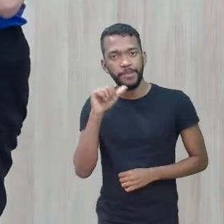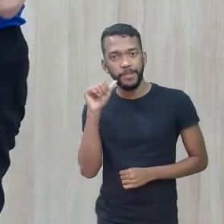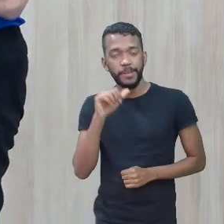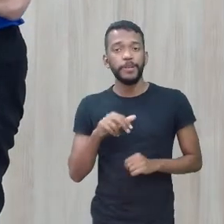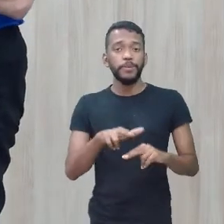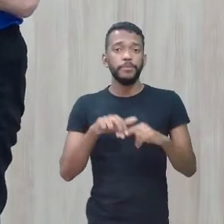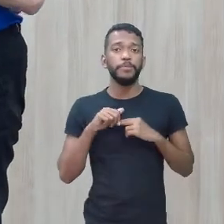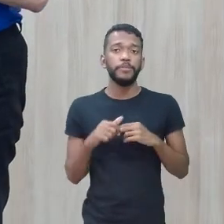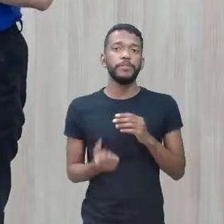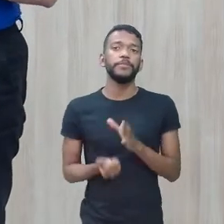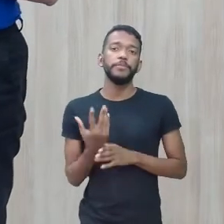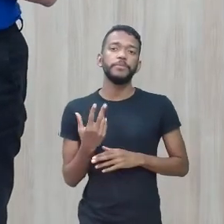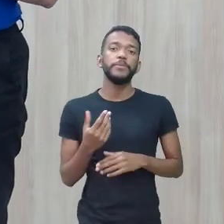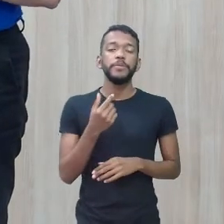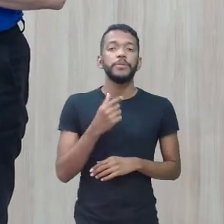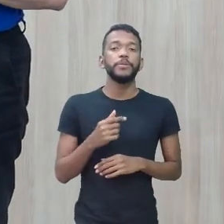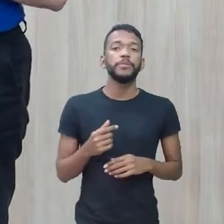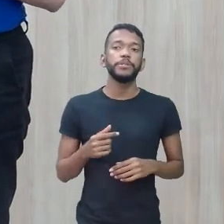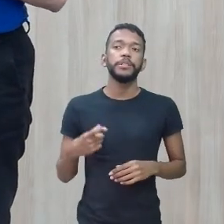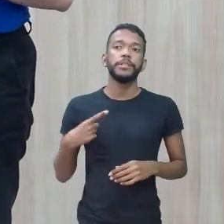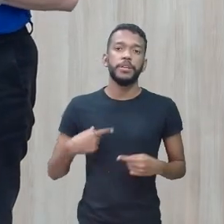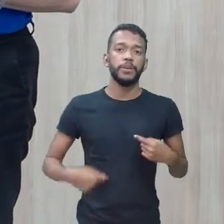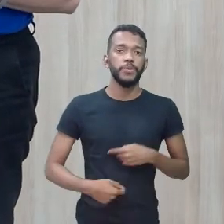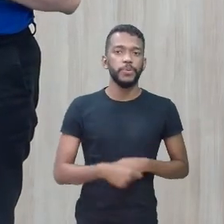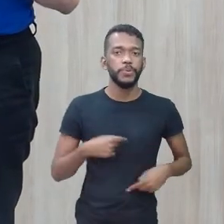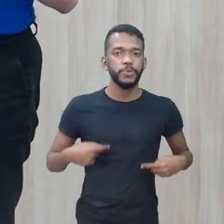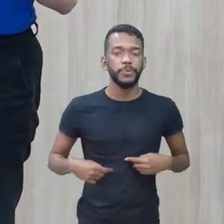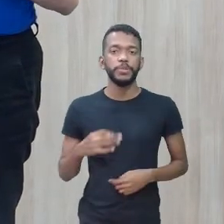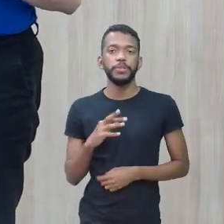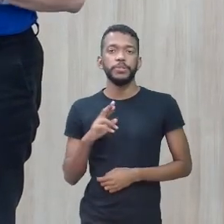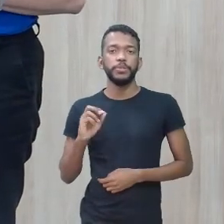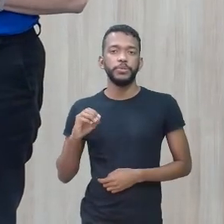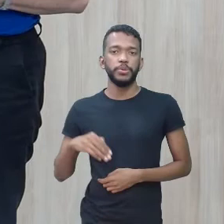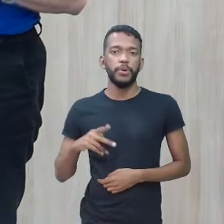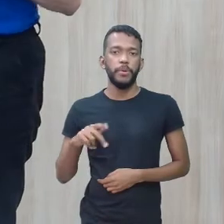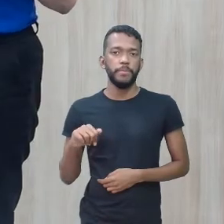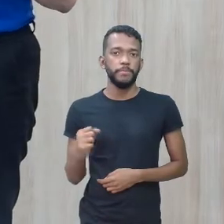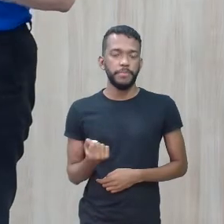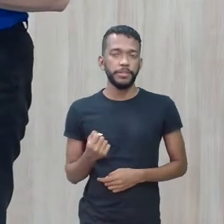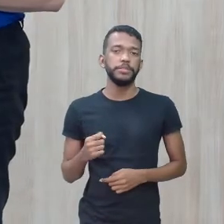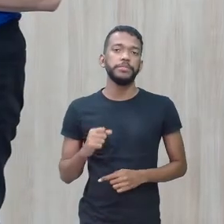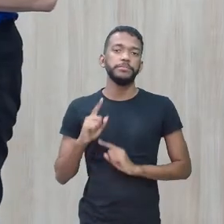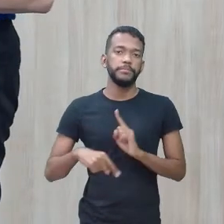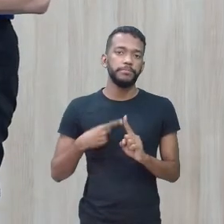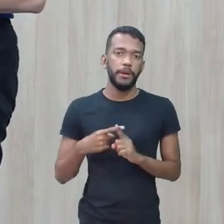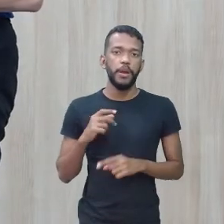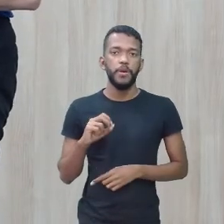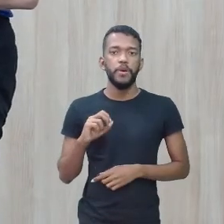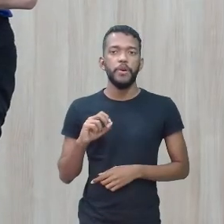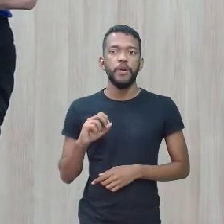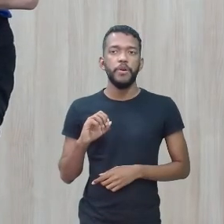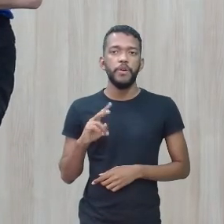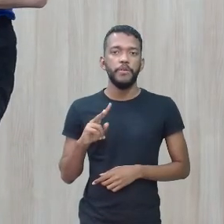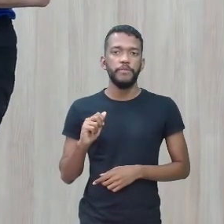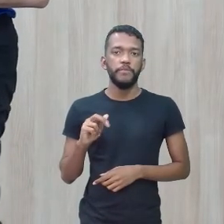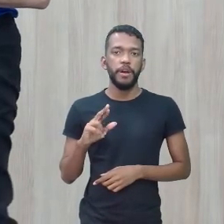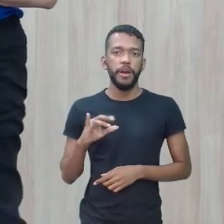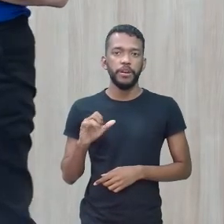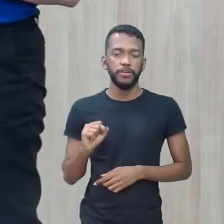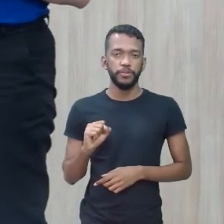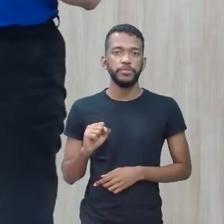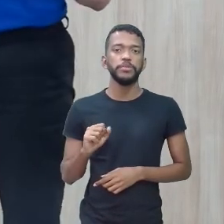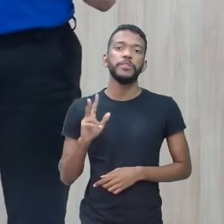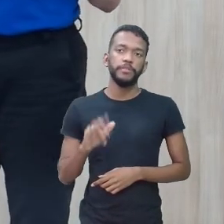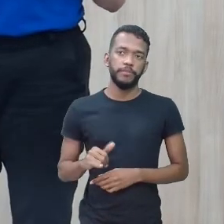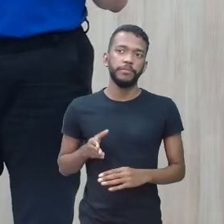formado pelo útero, as trompas, os ovários, que vão formar esse bebê.